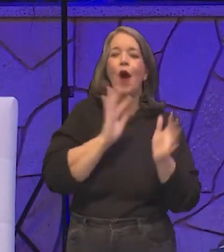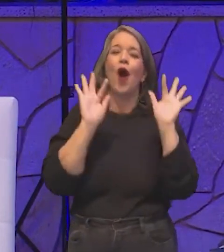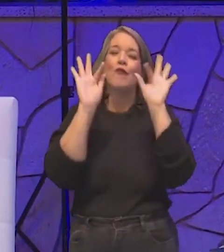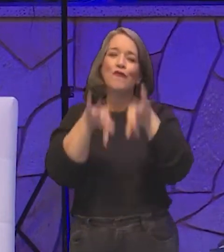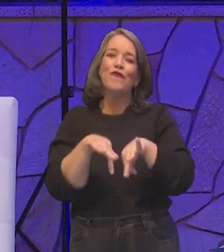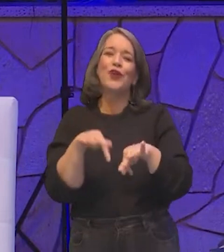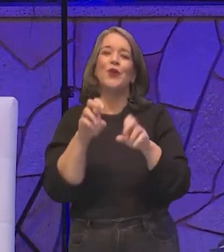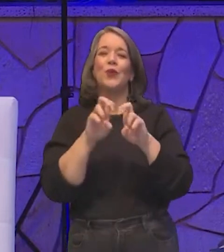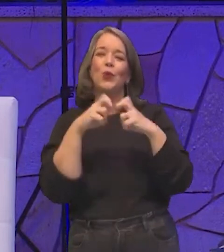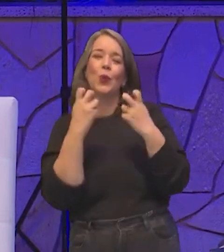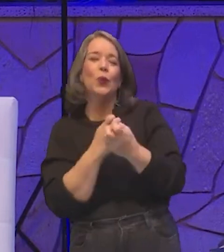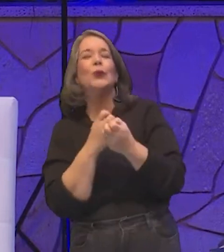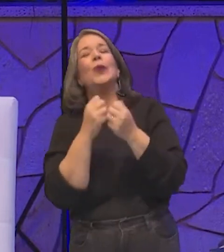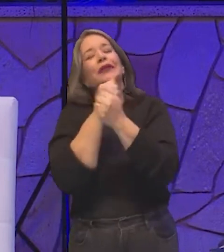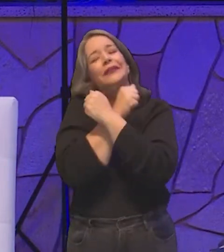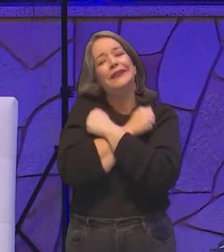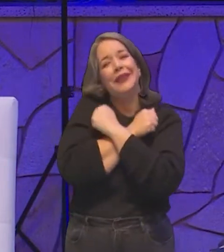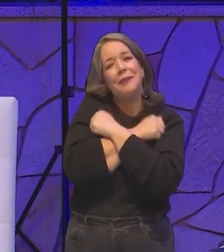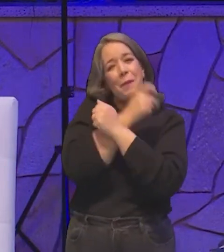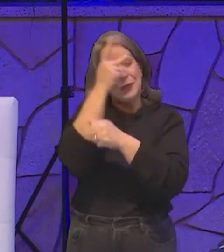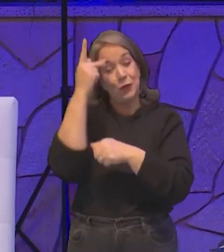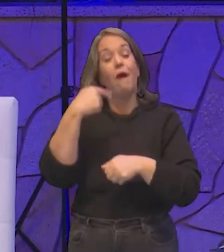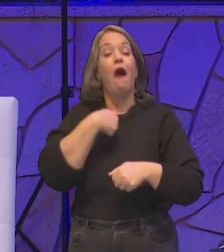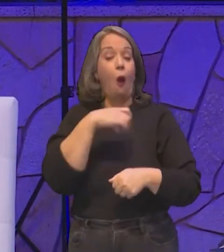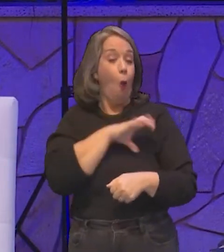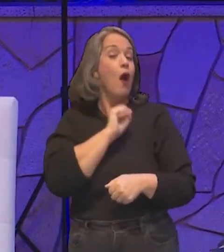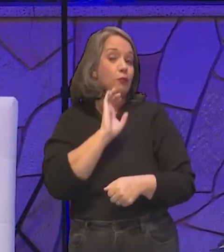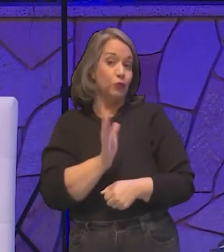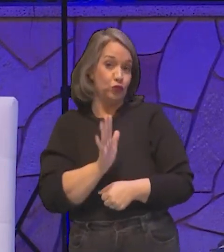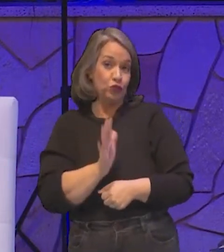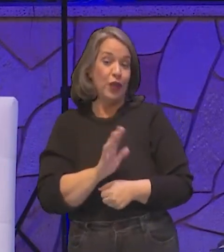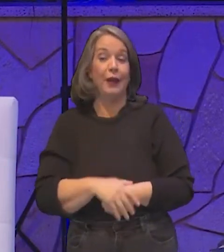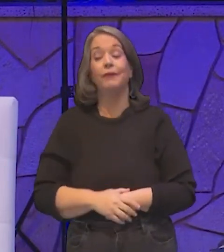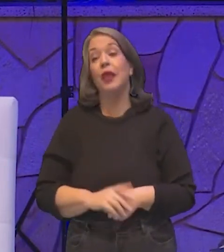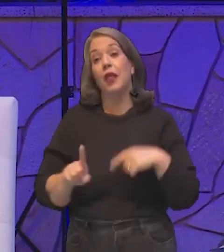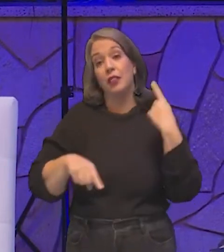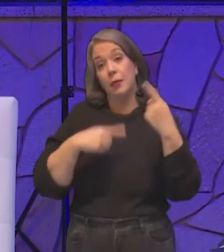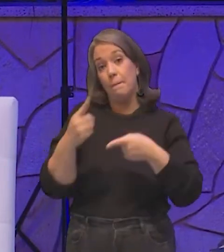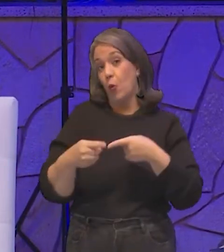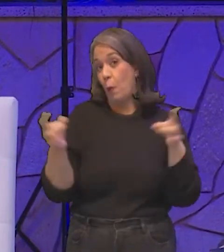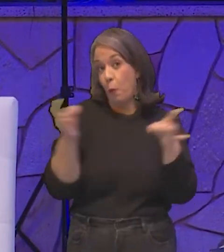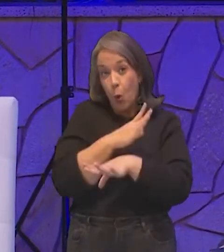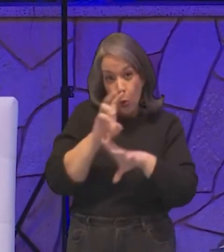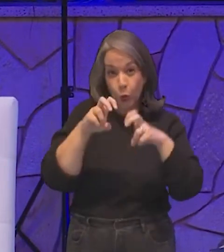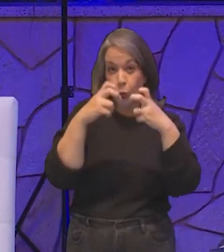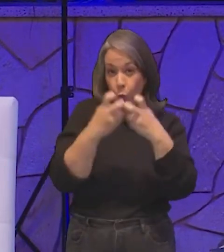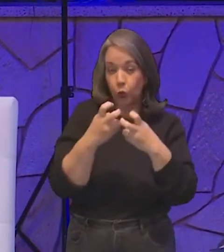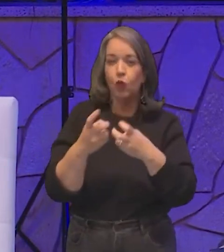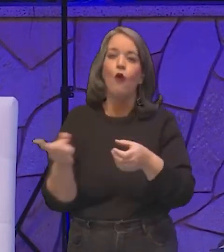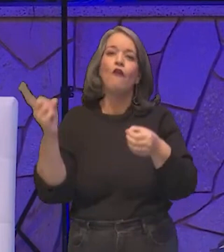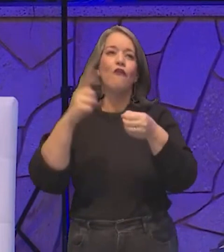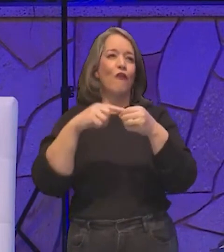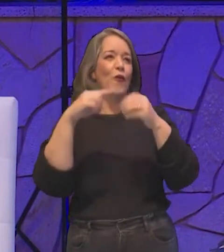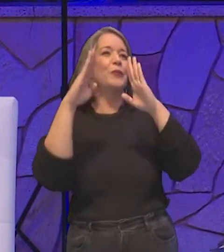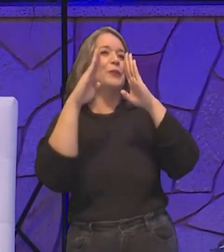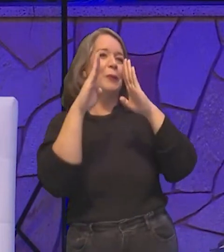culto, sairmos daqui pensando que o nosso dever como cristãos sociais foi bem feito e